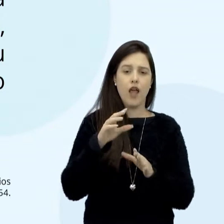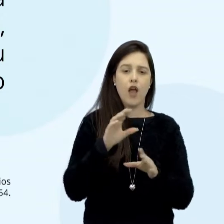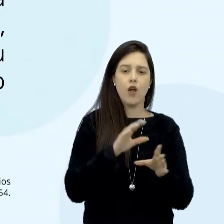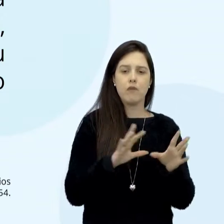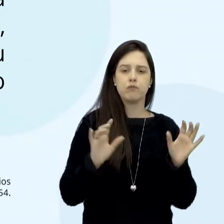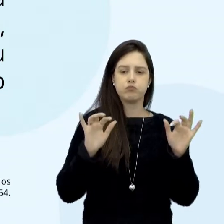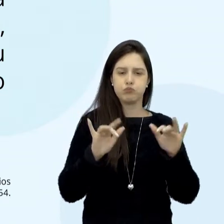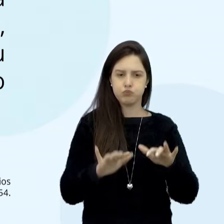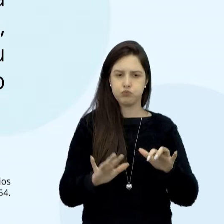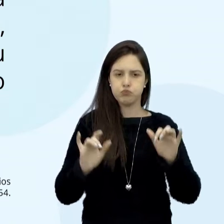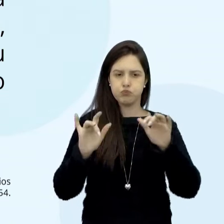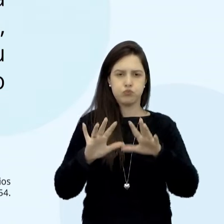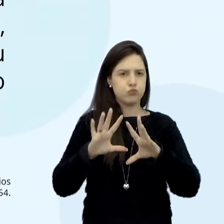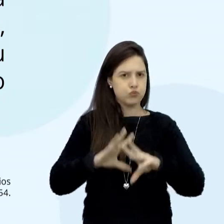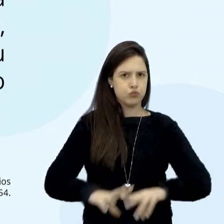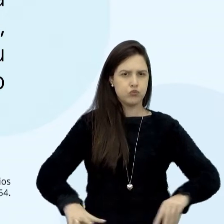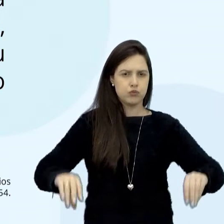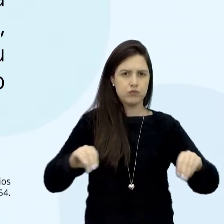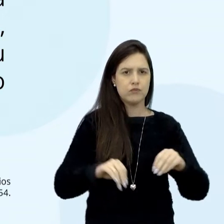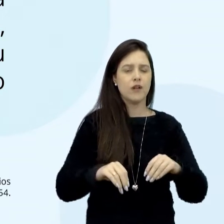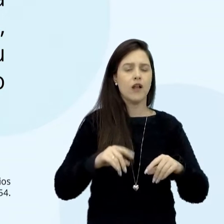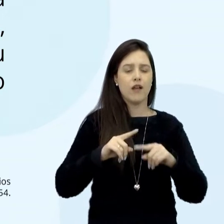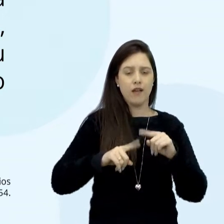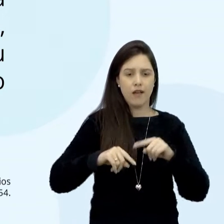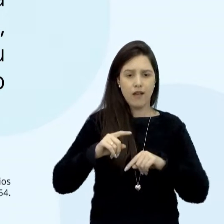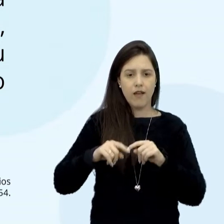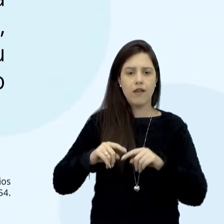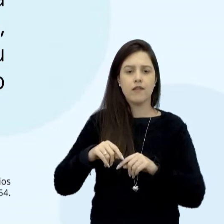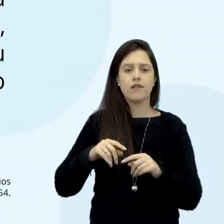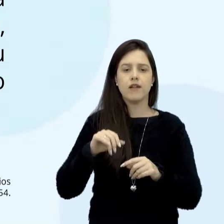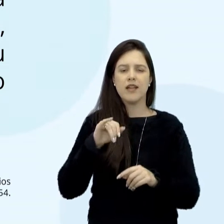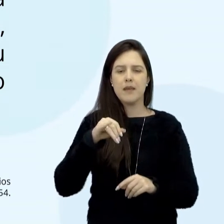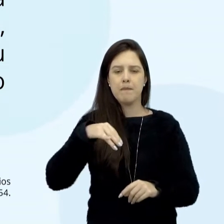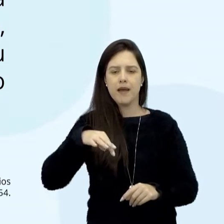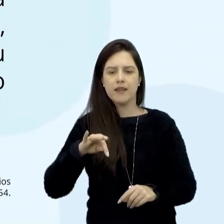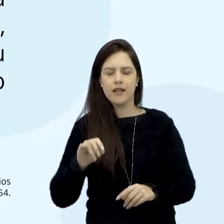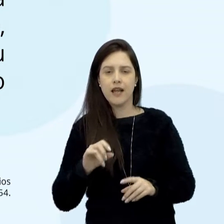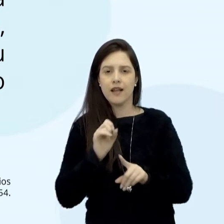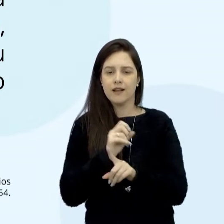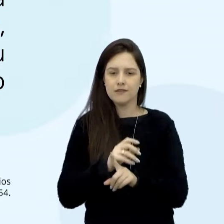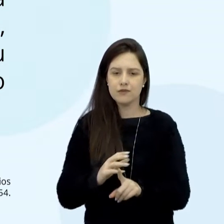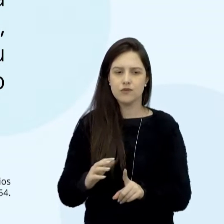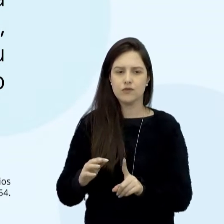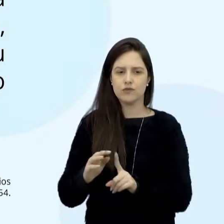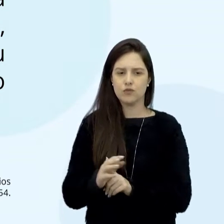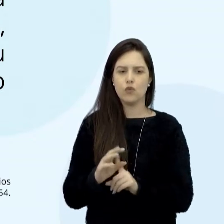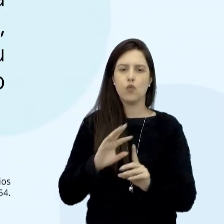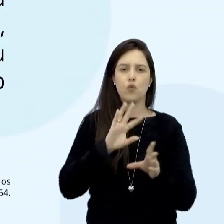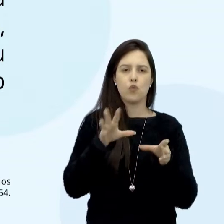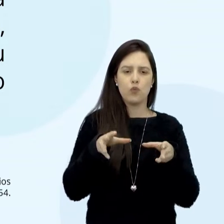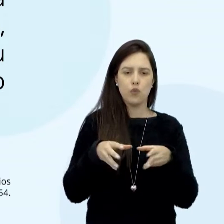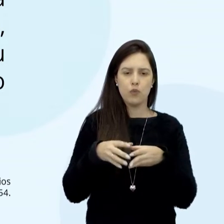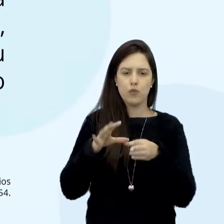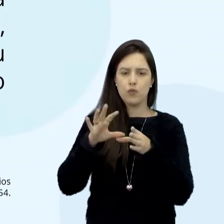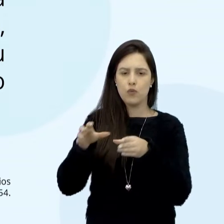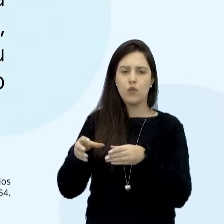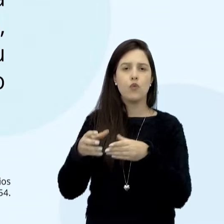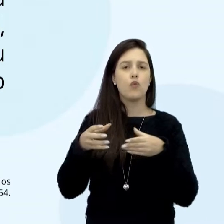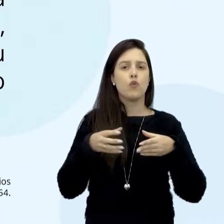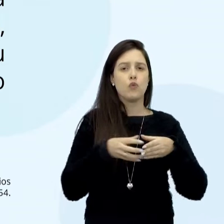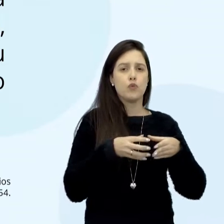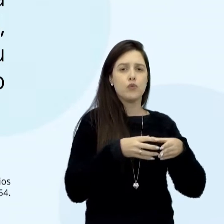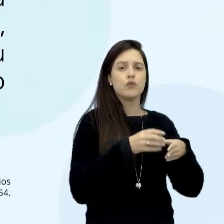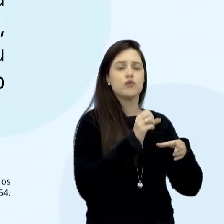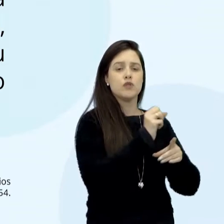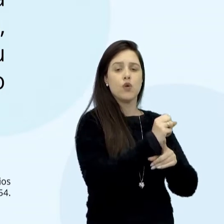um aglomerado de todos os bens materiais e imateriais de uma sociedade, de um povo